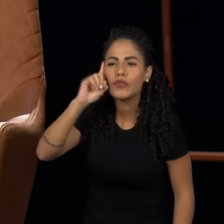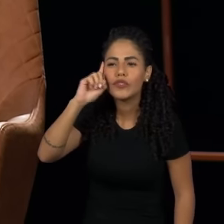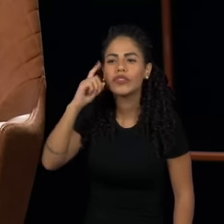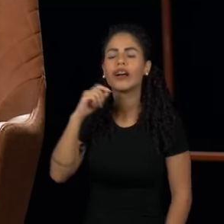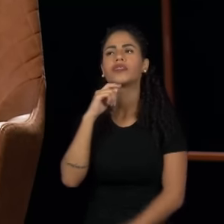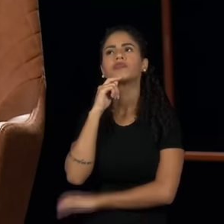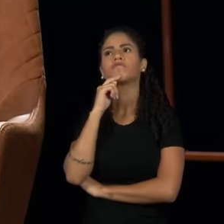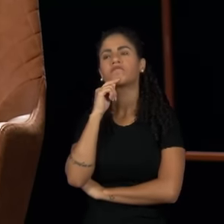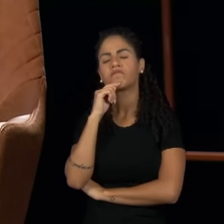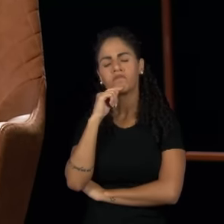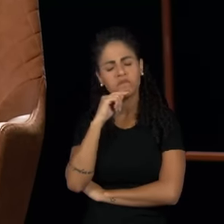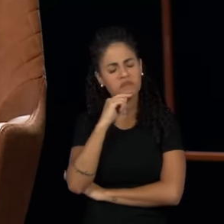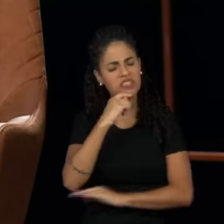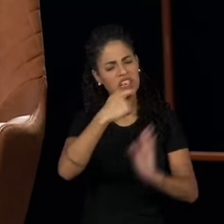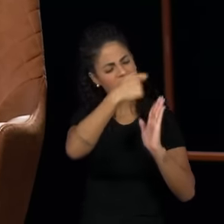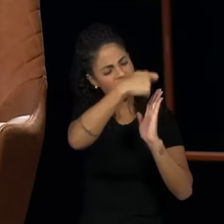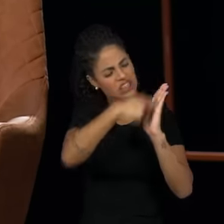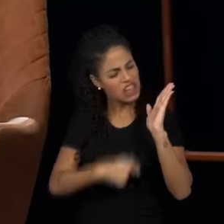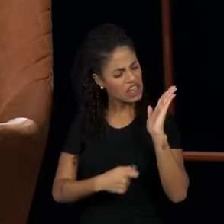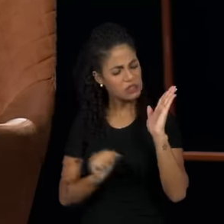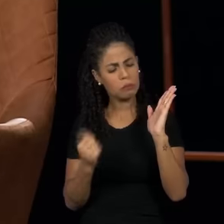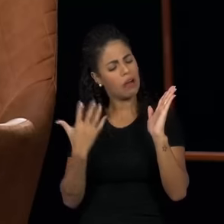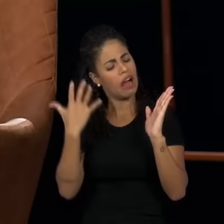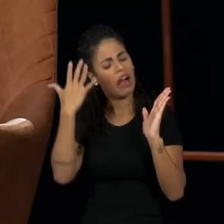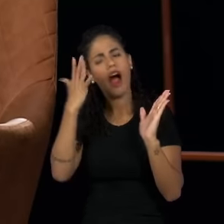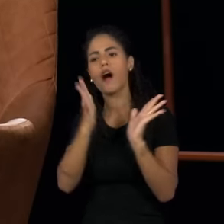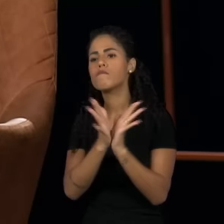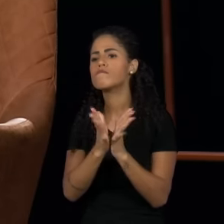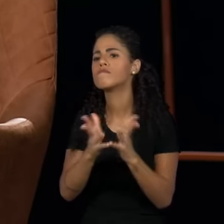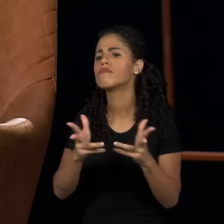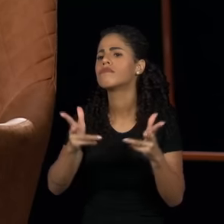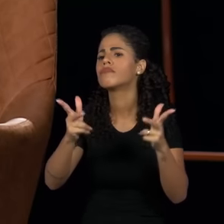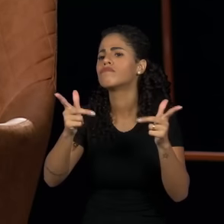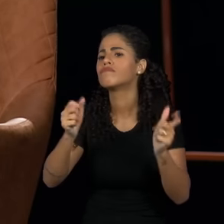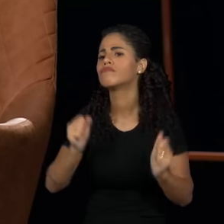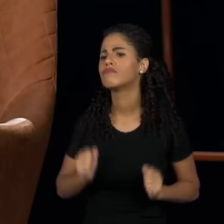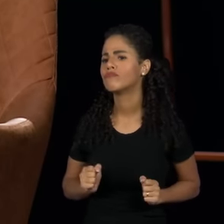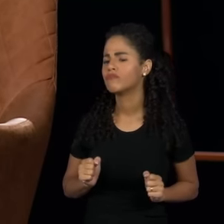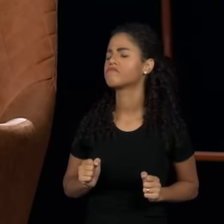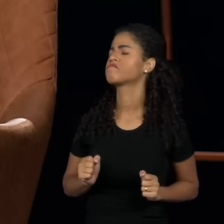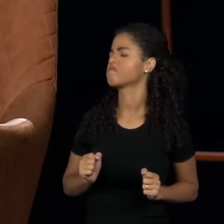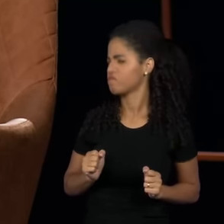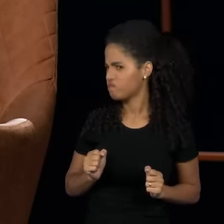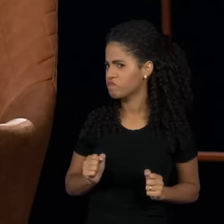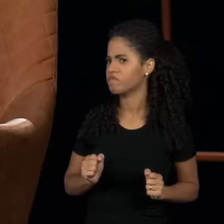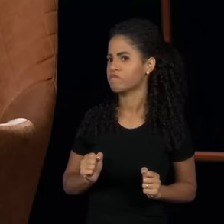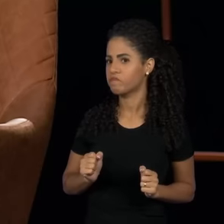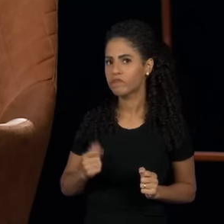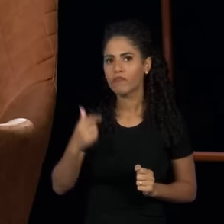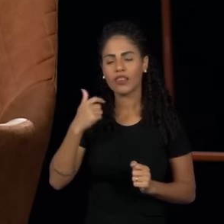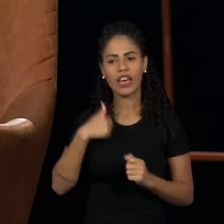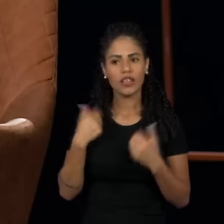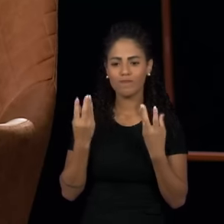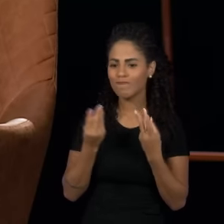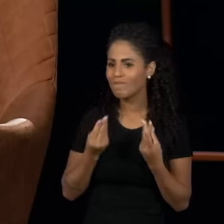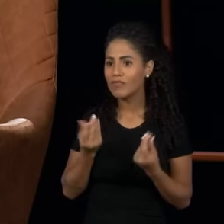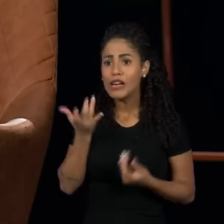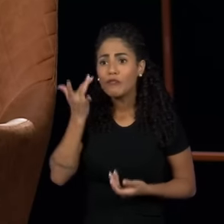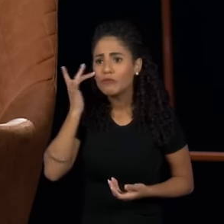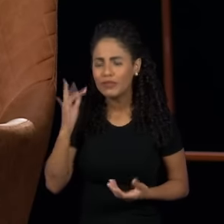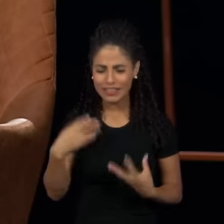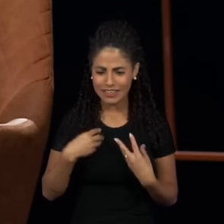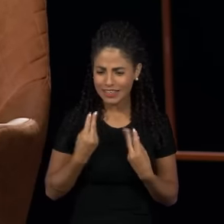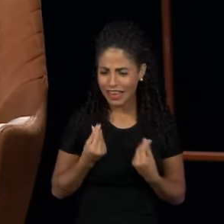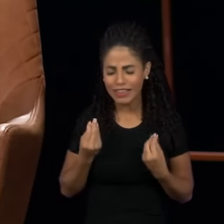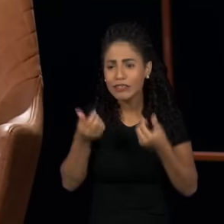texto. Que texto. Falar o texto do Nelson parece que ele encaixa na nossa boca, sabe?